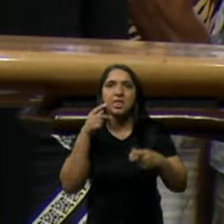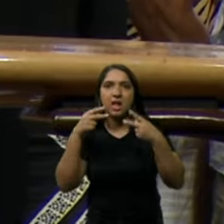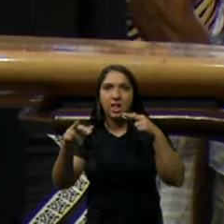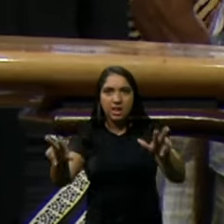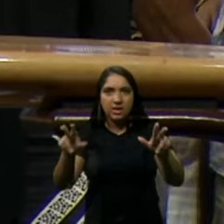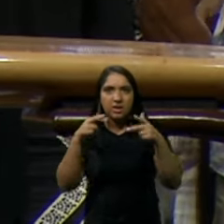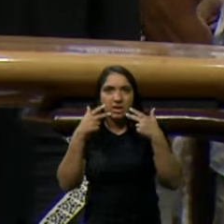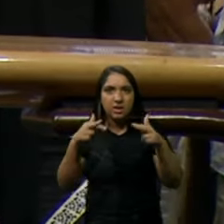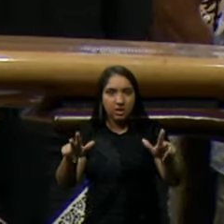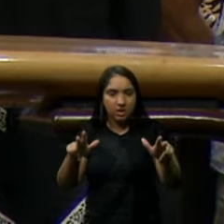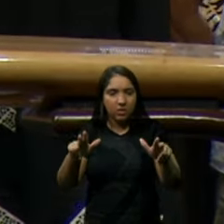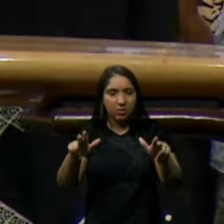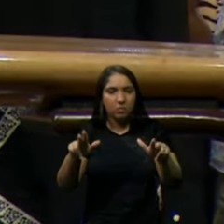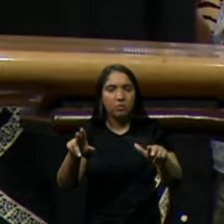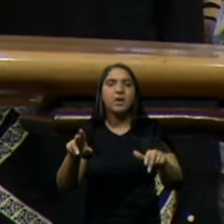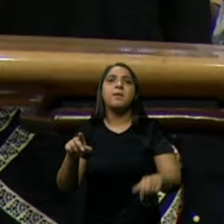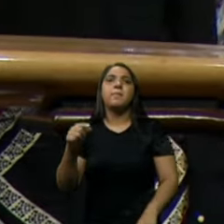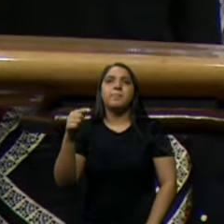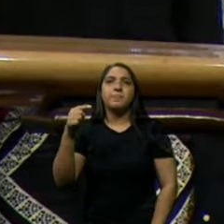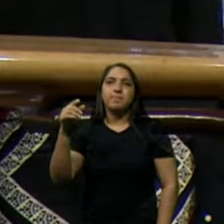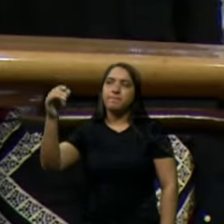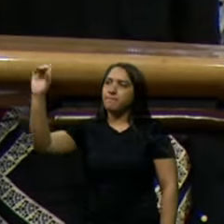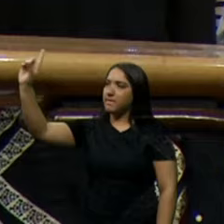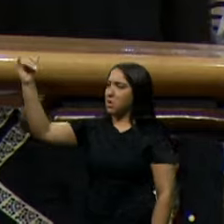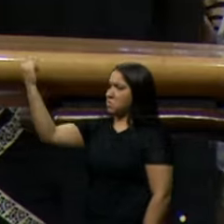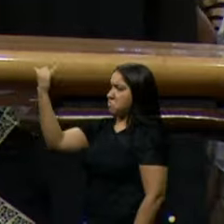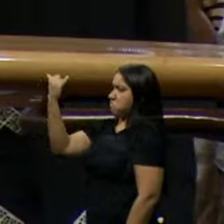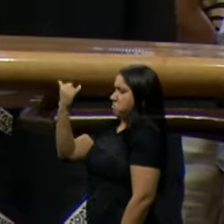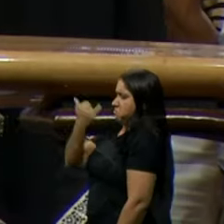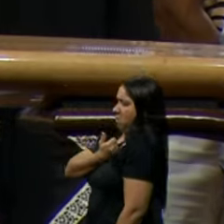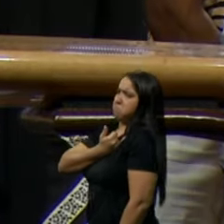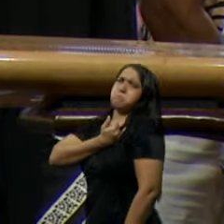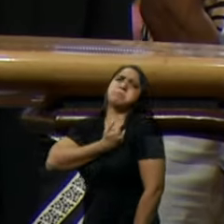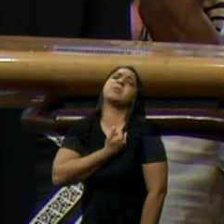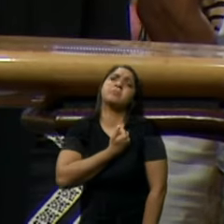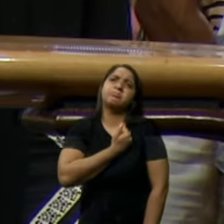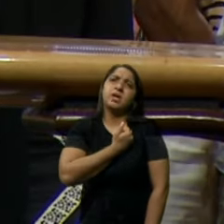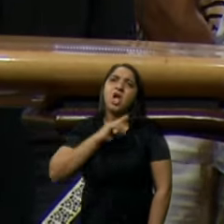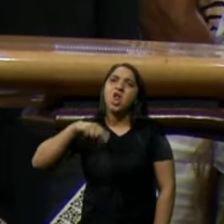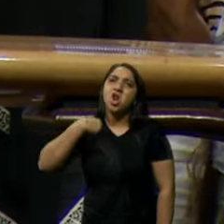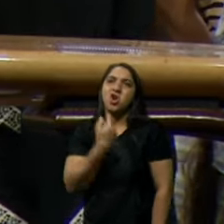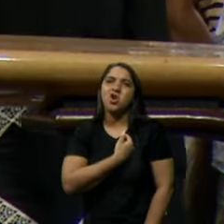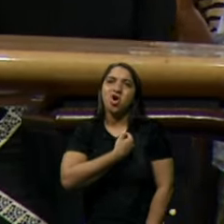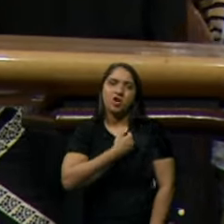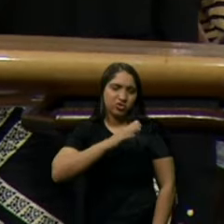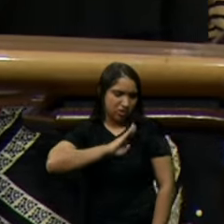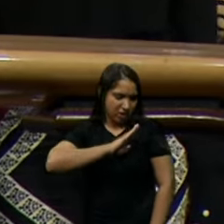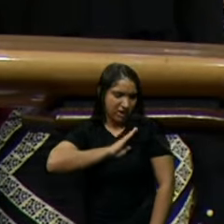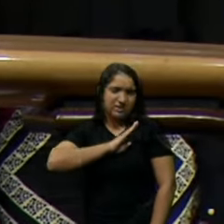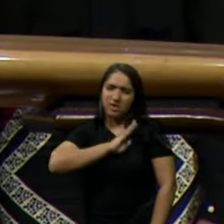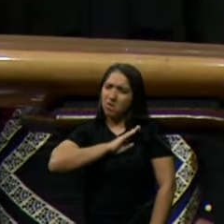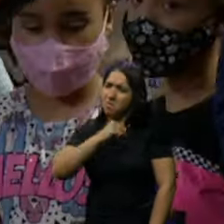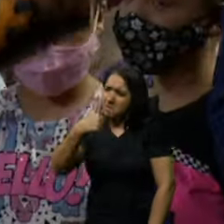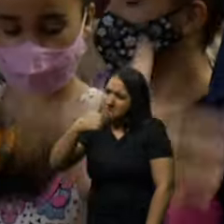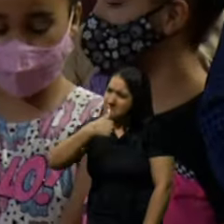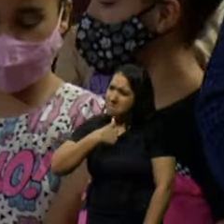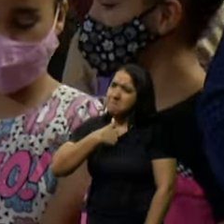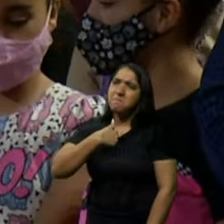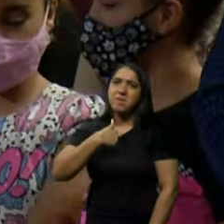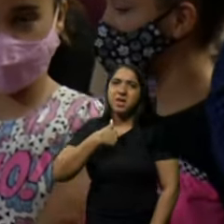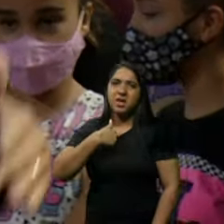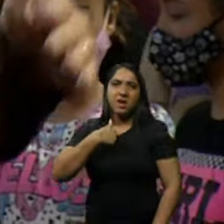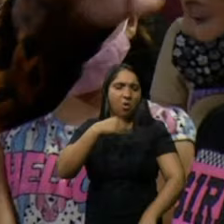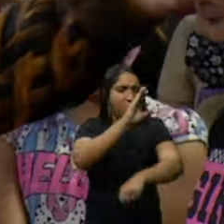e a nossa Canaã e são as nações Ah então não dá para